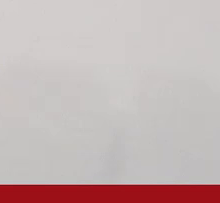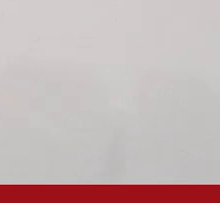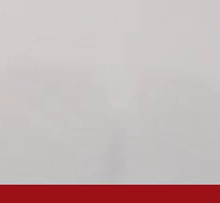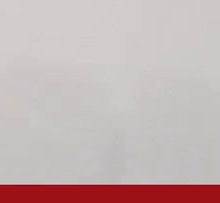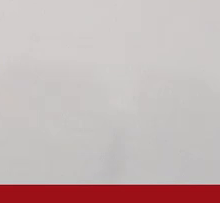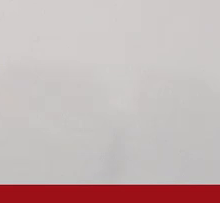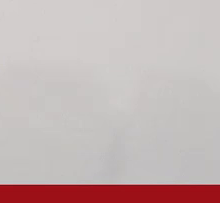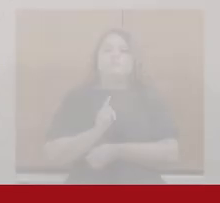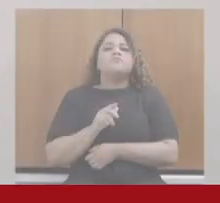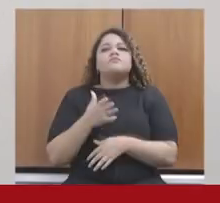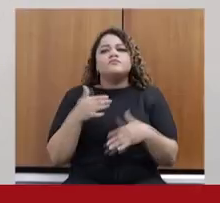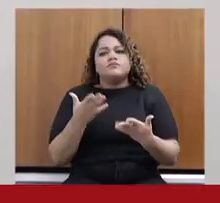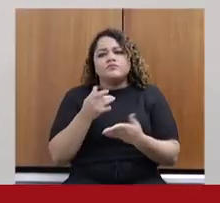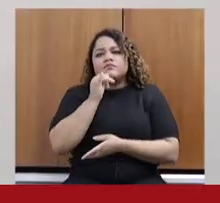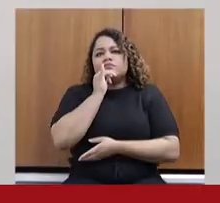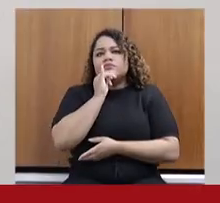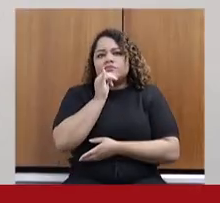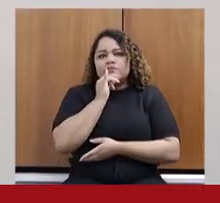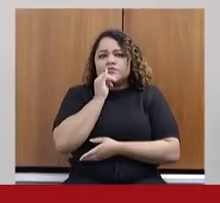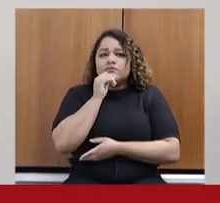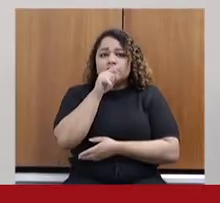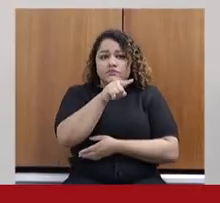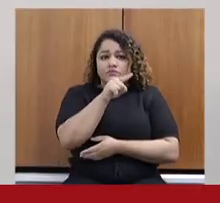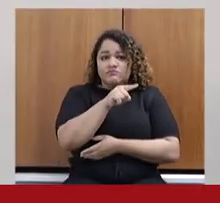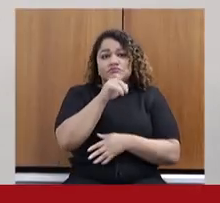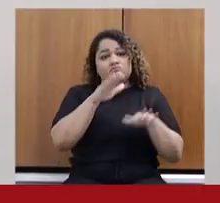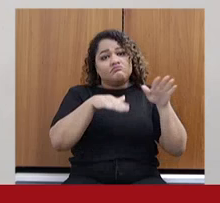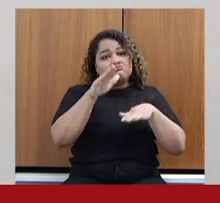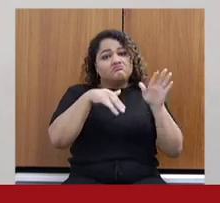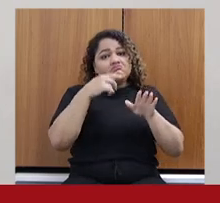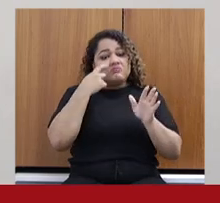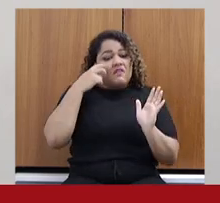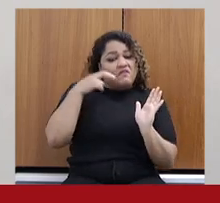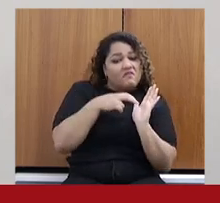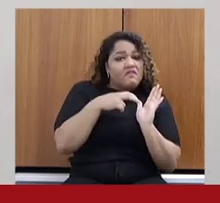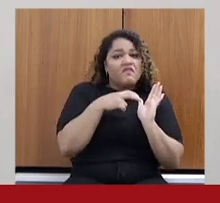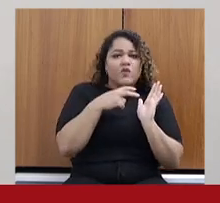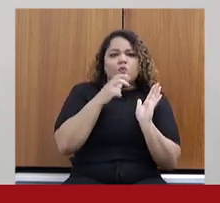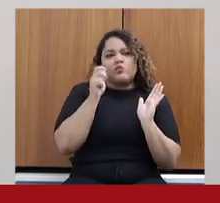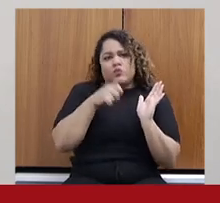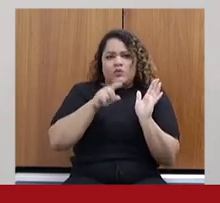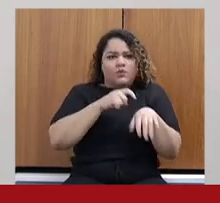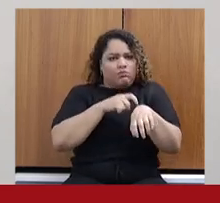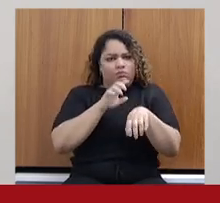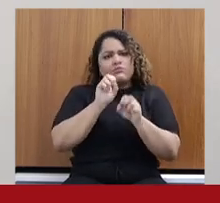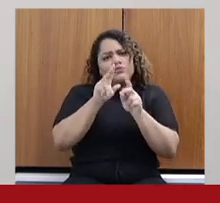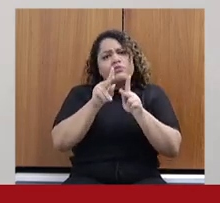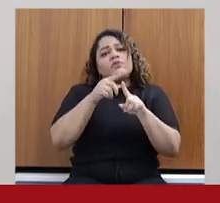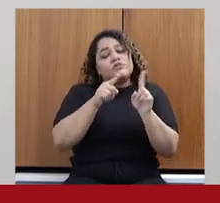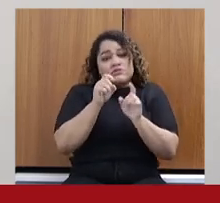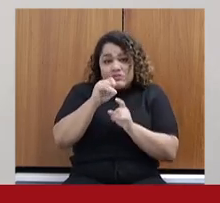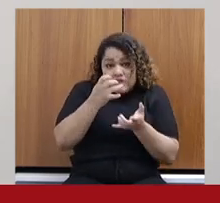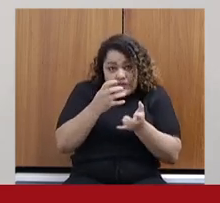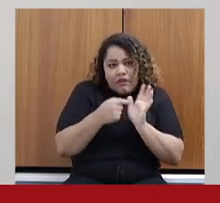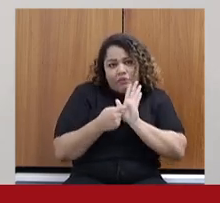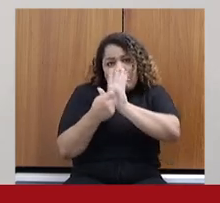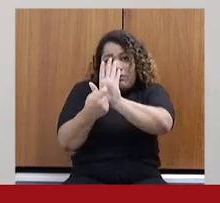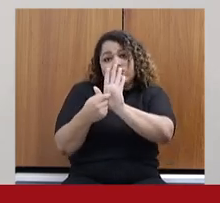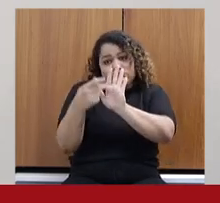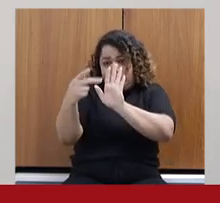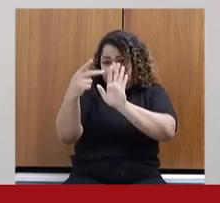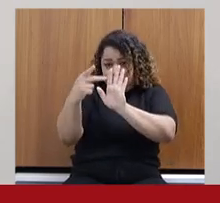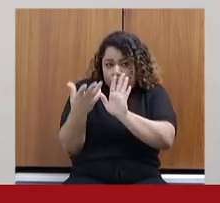parlamentar. Talvez Vossa Excelência não tenha visto a matéria no tempo. Caso Vossa Excelência queira, eu vou exibir a matéria para Vossa Excelência. Na